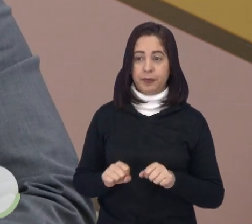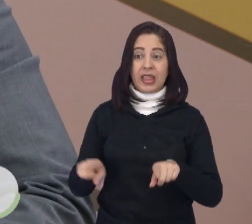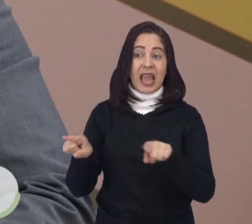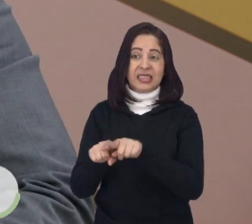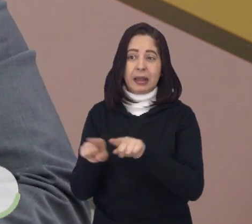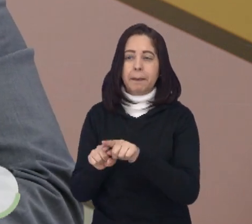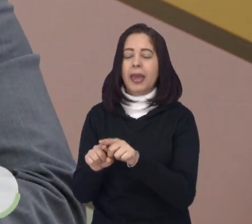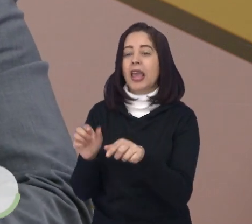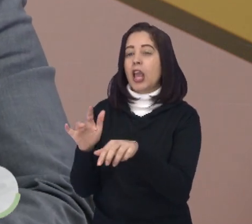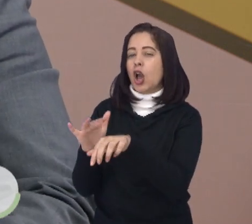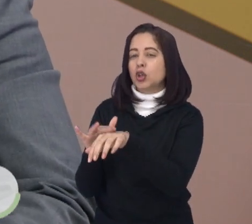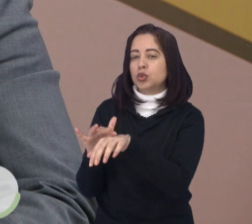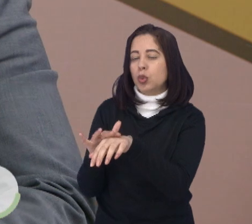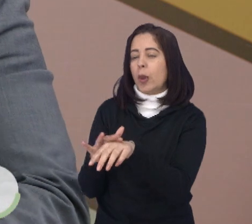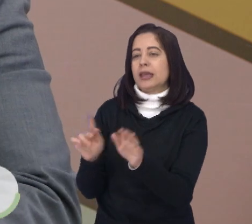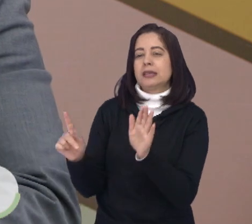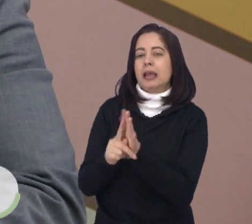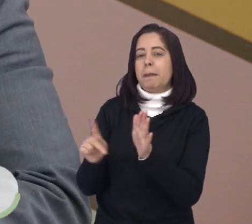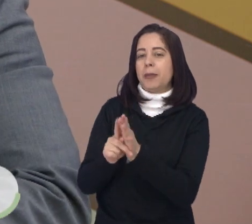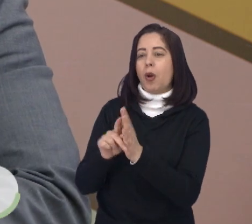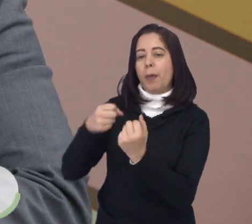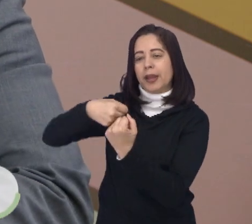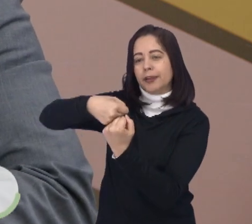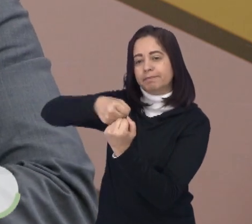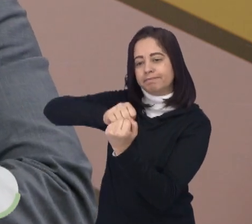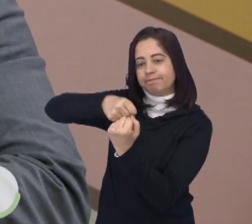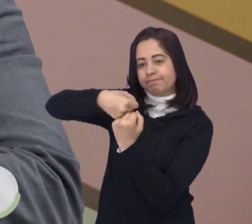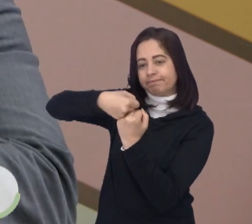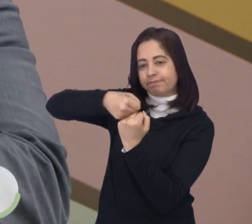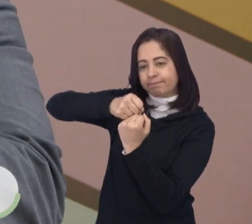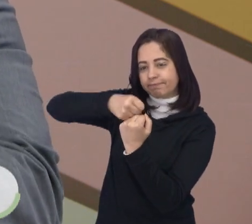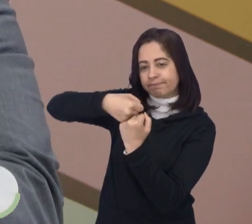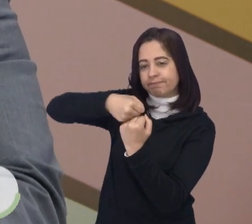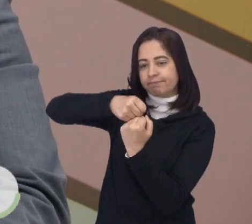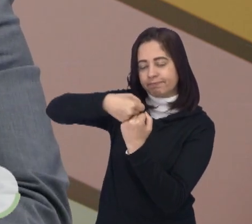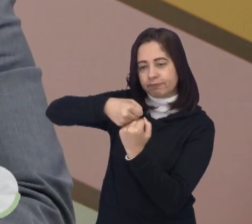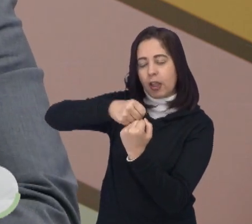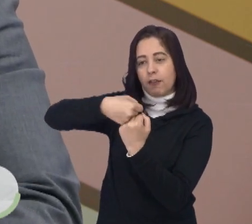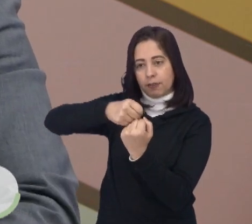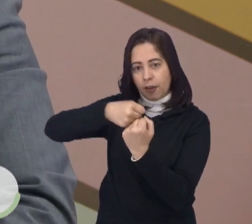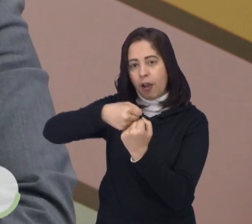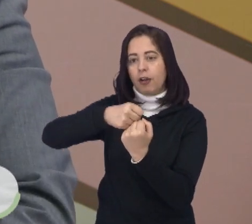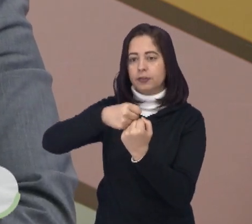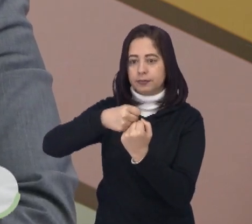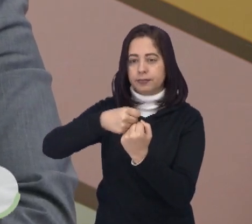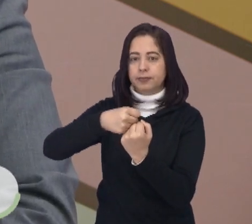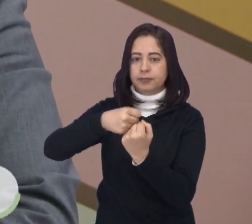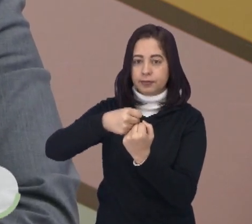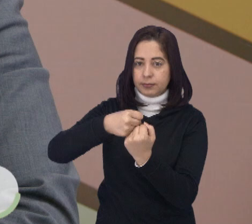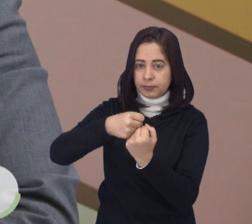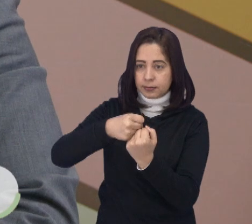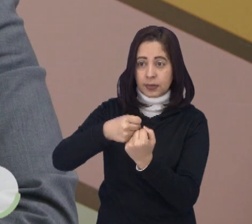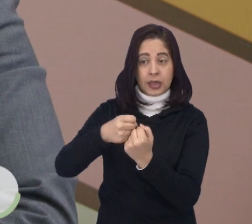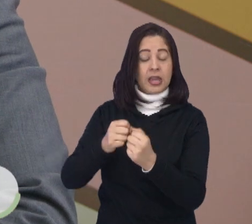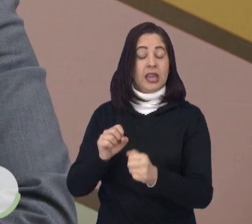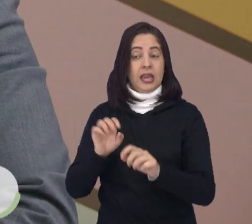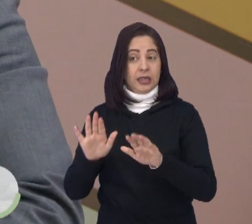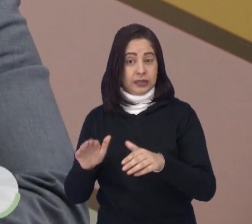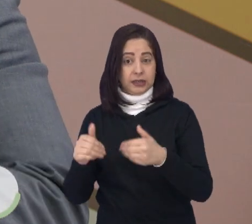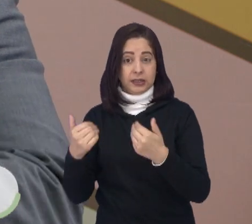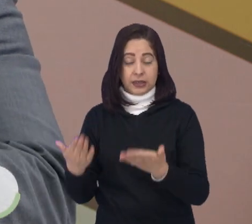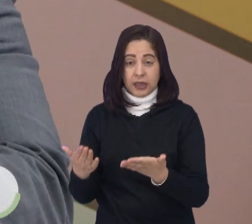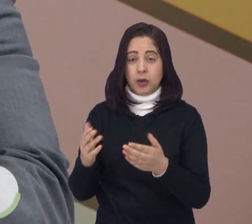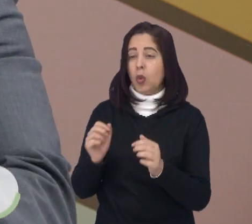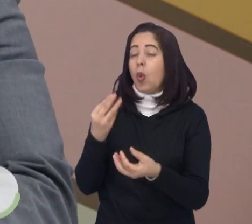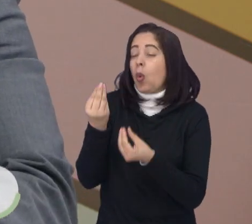ao trabalho, que tem a ver muito com o processo que o colaborador executa uma atividade, com a ergonomia desse posto, ou seja,